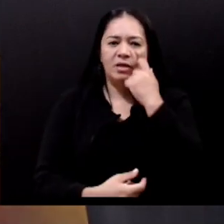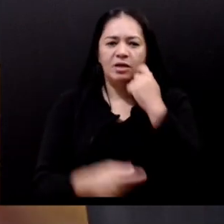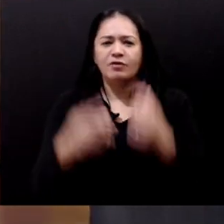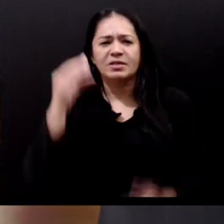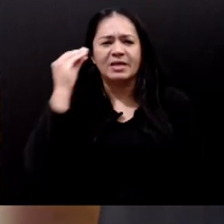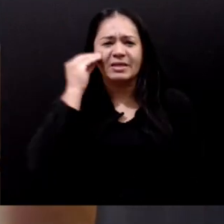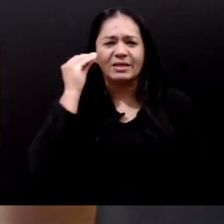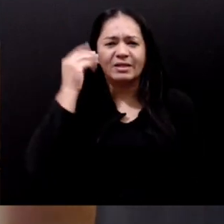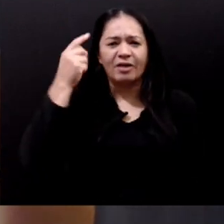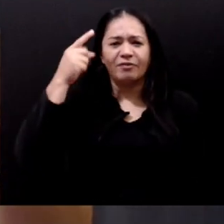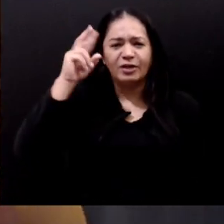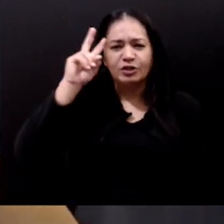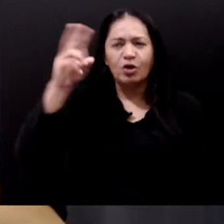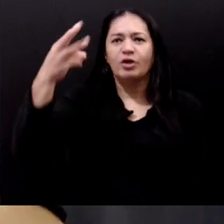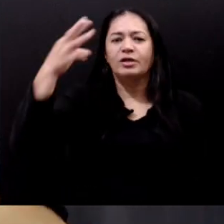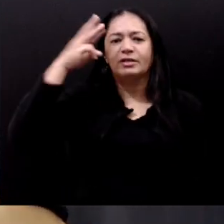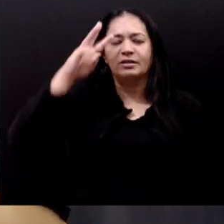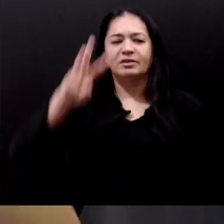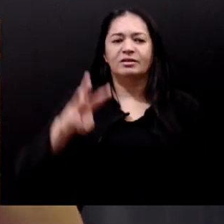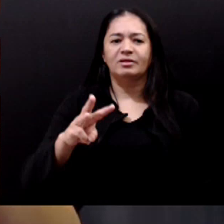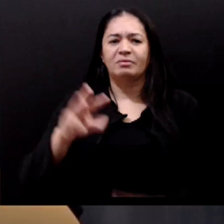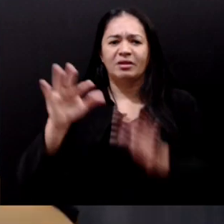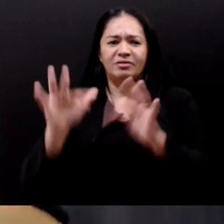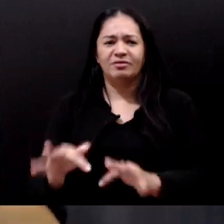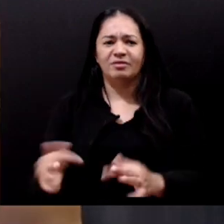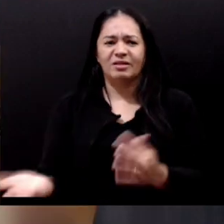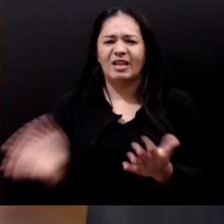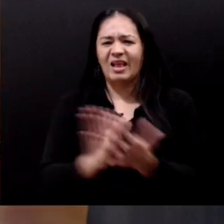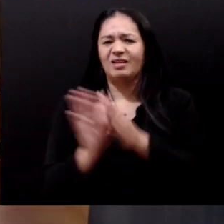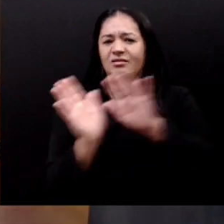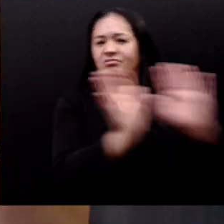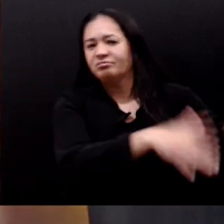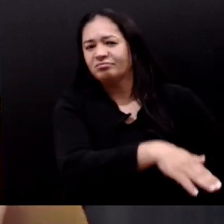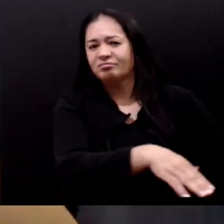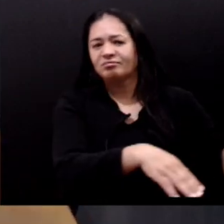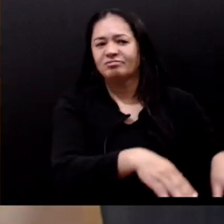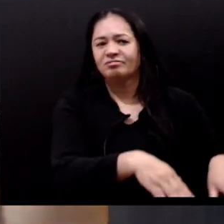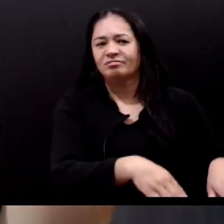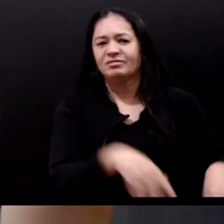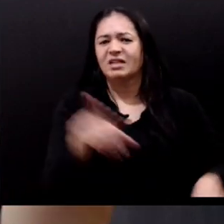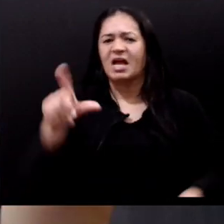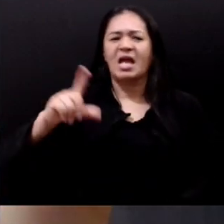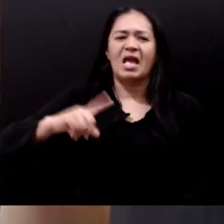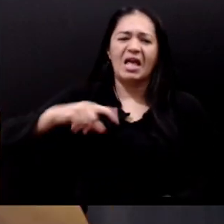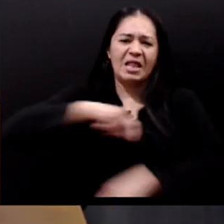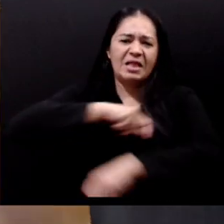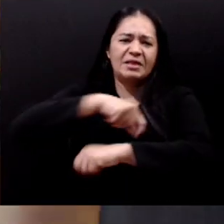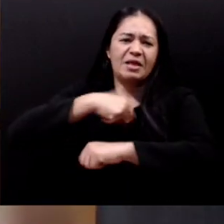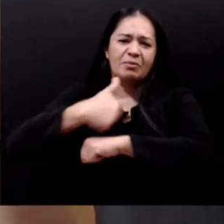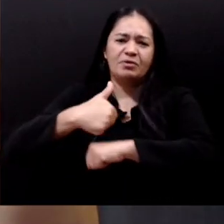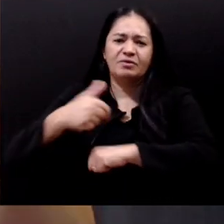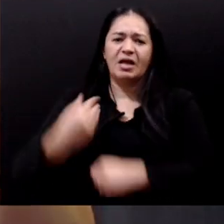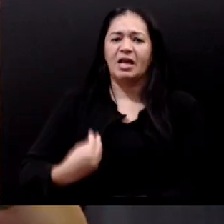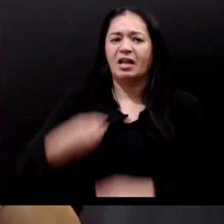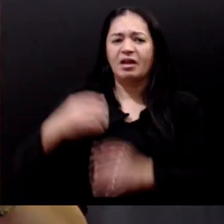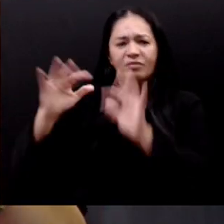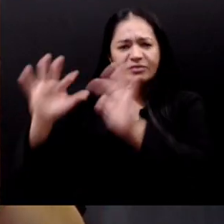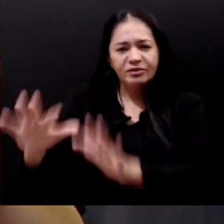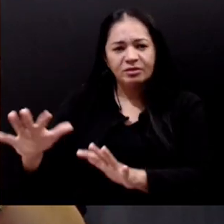você falhava, mas no final você fechava a revista e falava: "Ah, ela tem cozinheira mesmo? Ela vive disso?". E